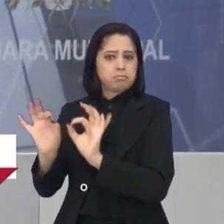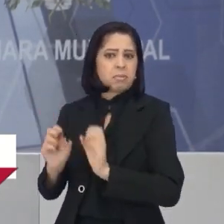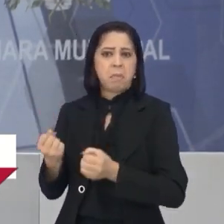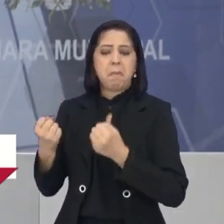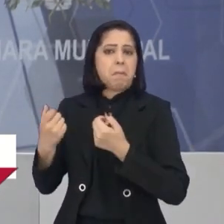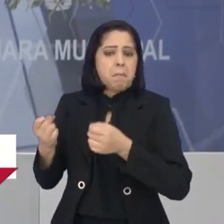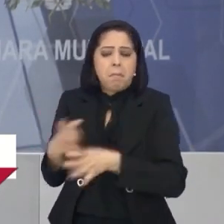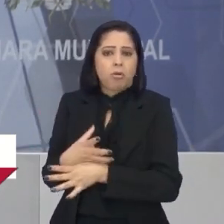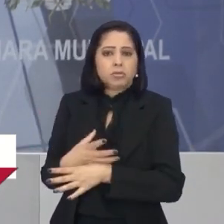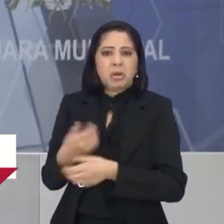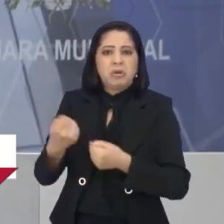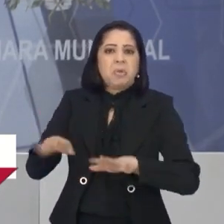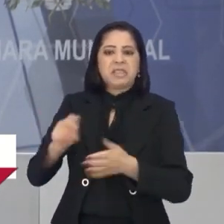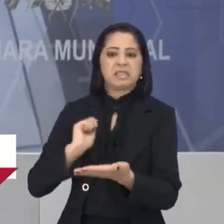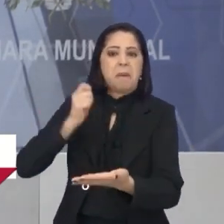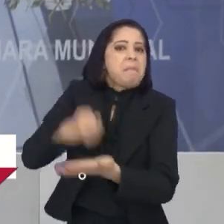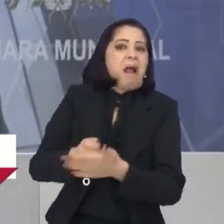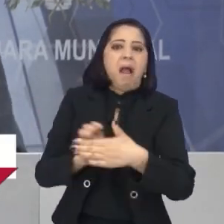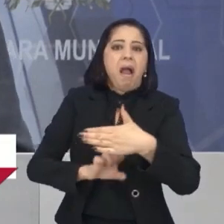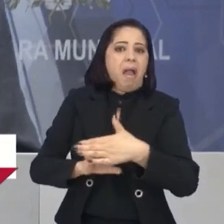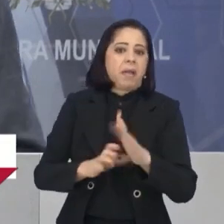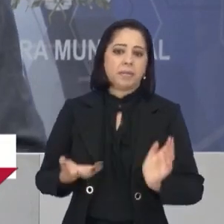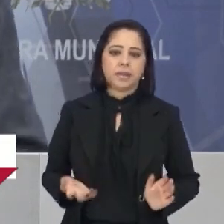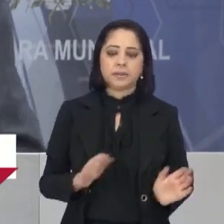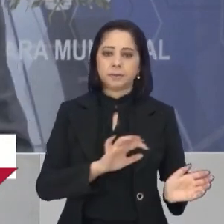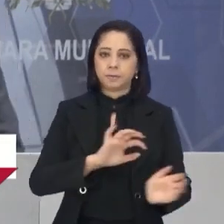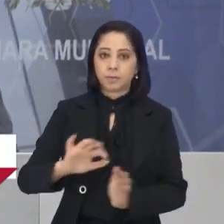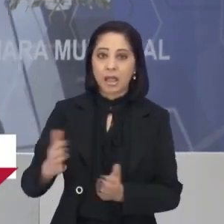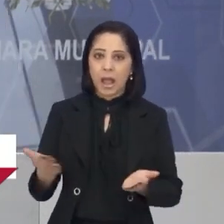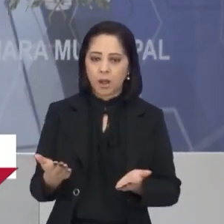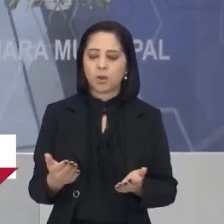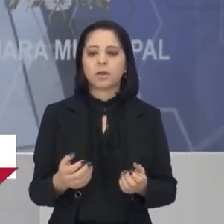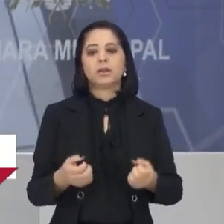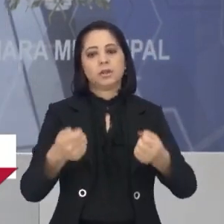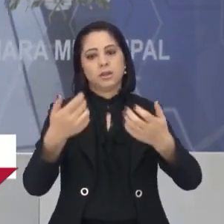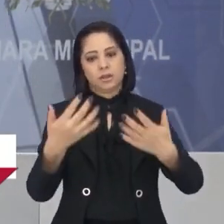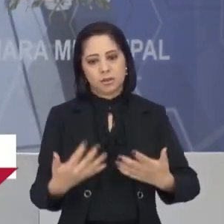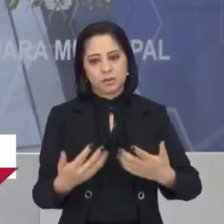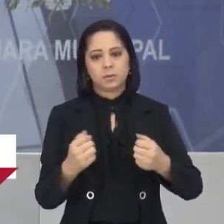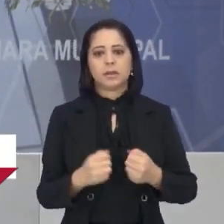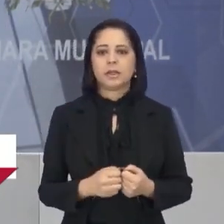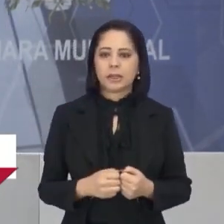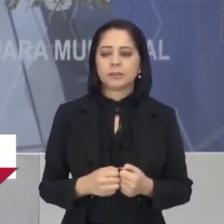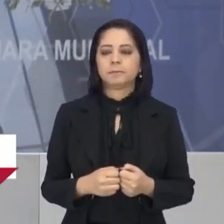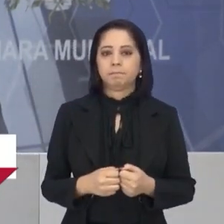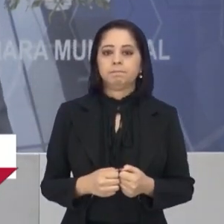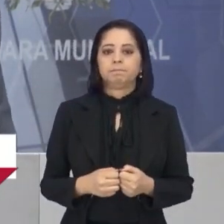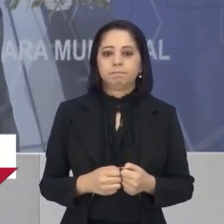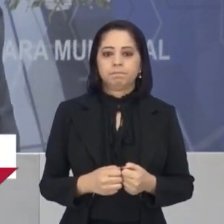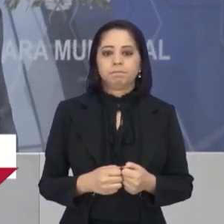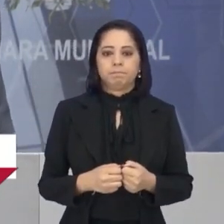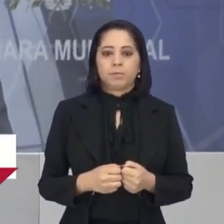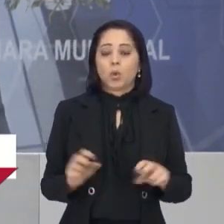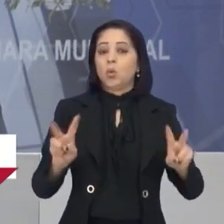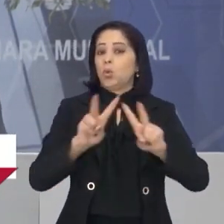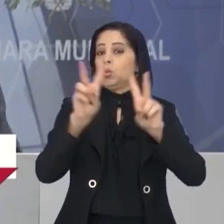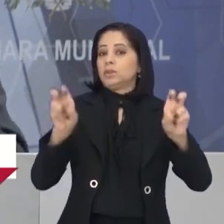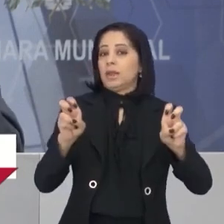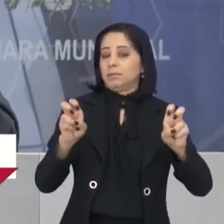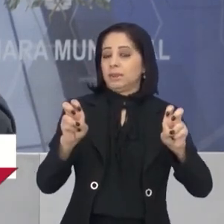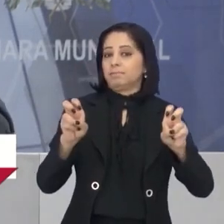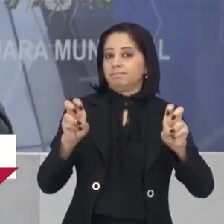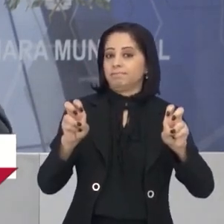estabelecidas uma palavrinha sobre terceiro setor aqui Tecnicamente esse tema vai ser